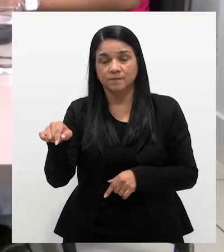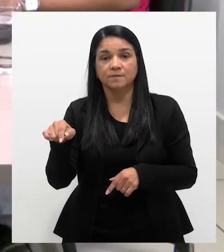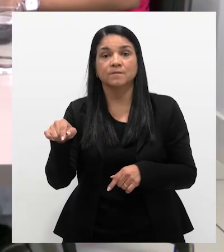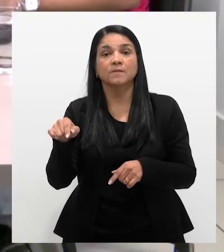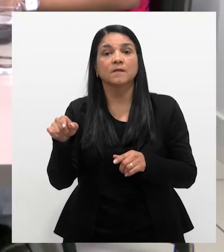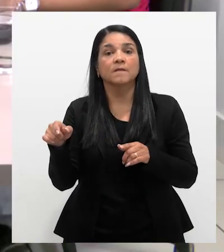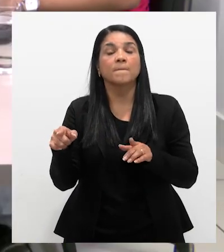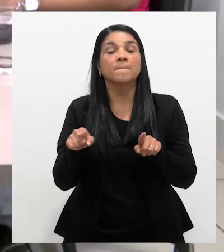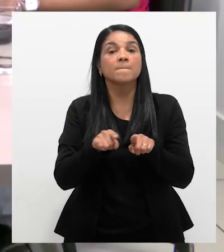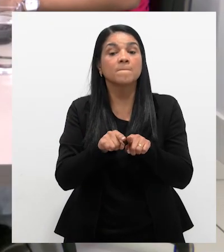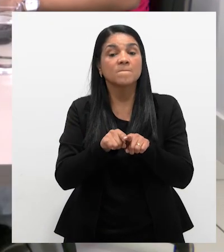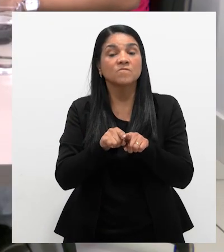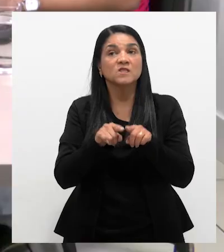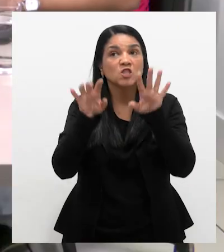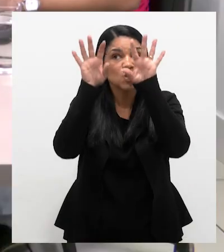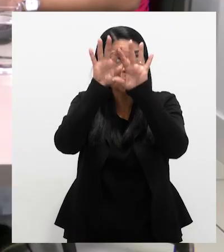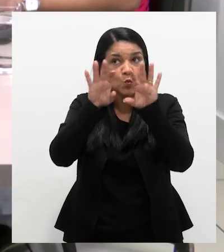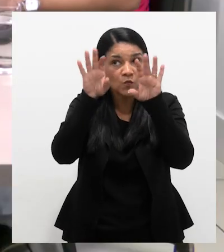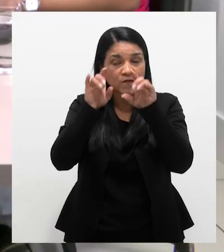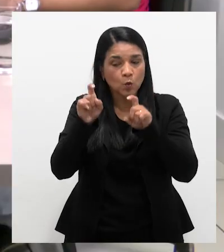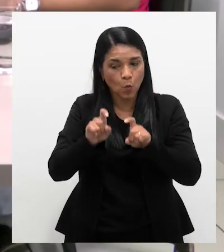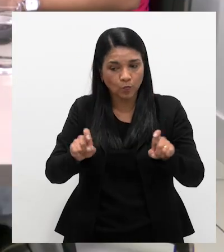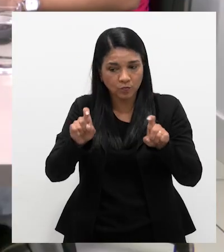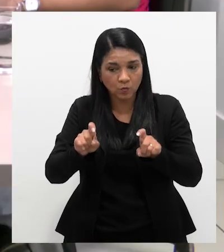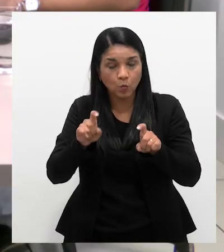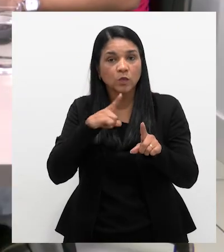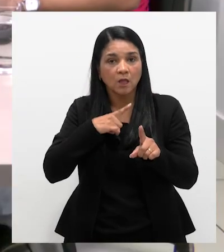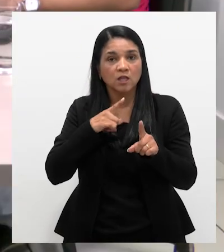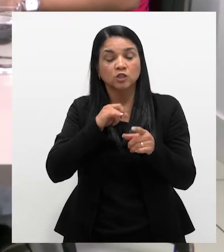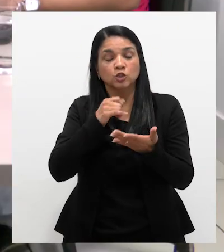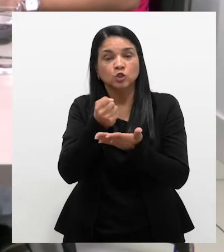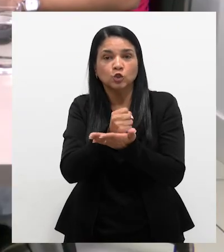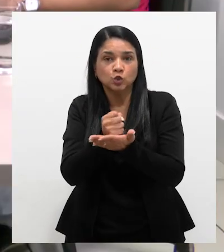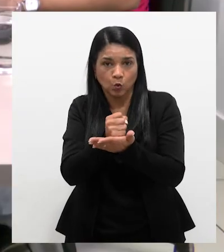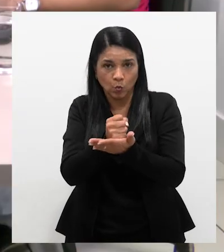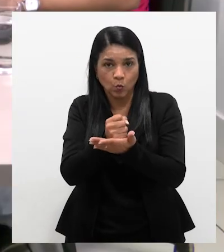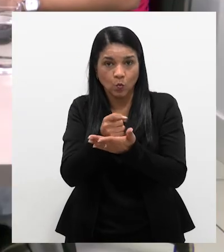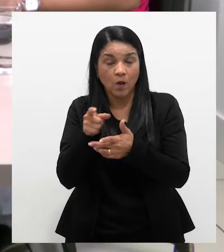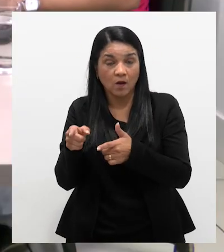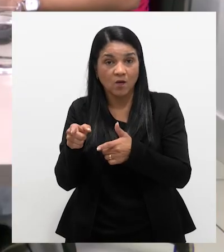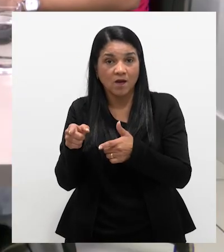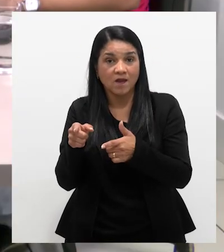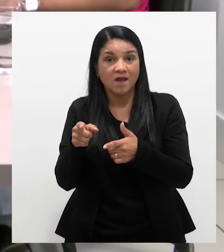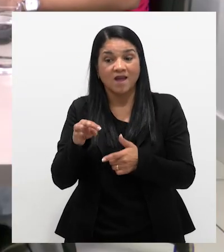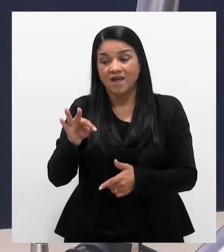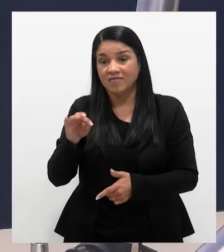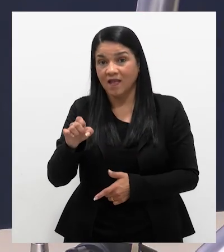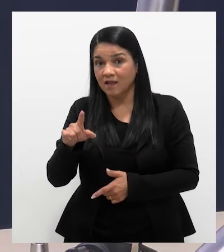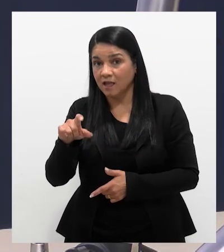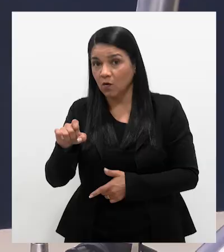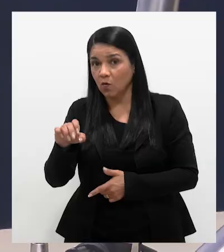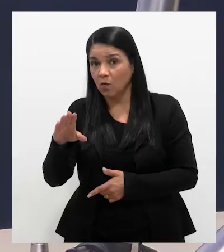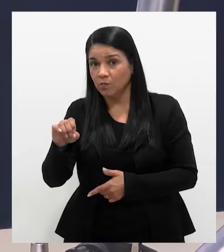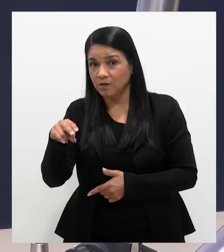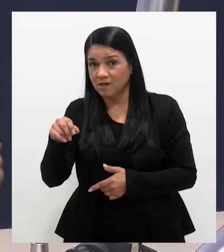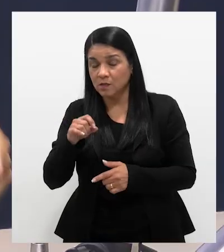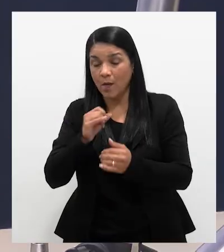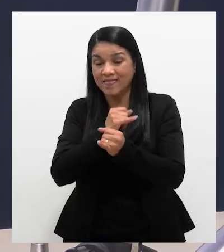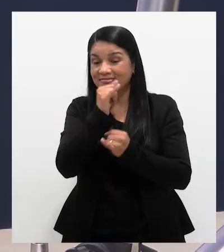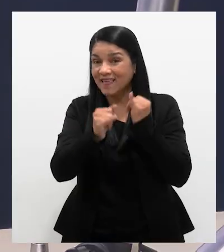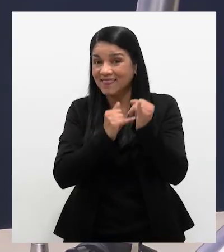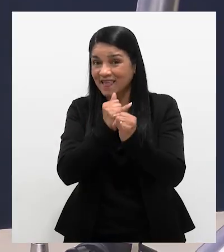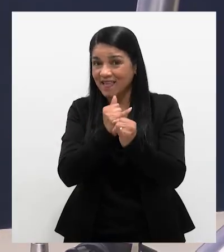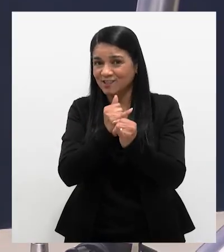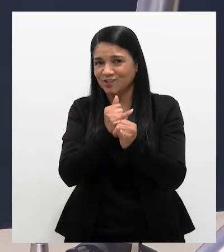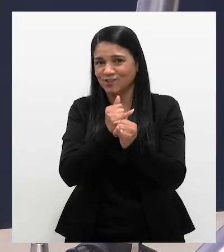da tua casa essa nuvem que tem os seus jogos lá dentro. O mercado de telecomunicações é a pessoa que entrega a internet até você. Então, nós